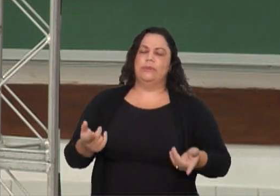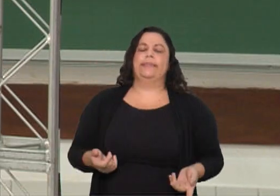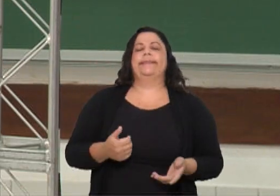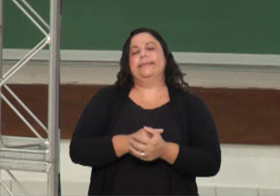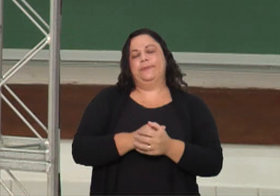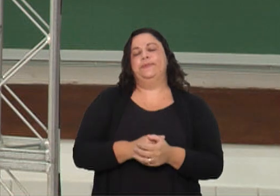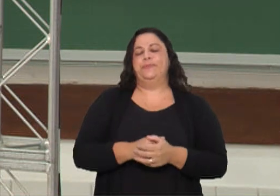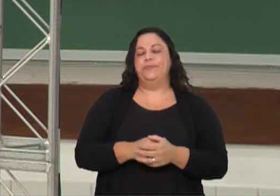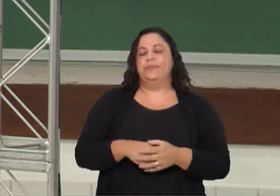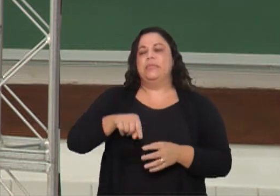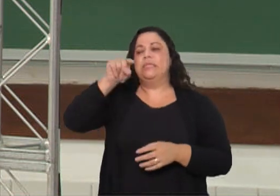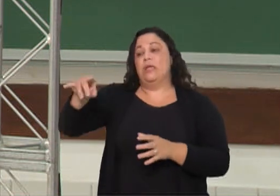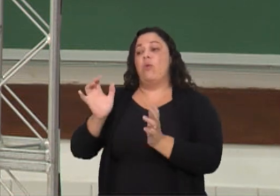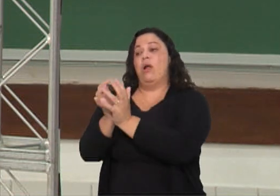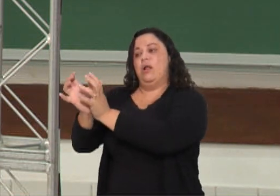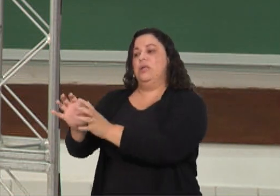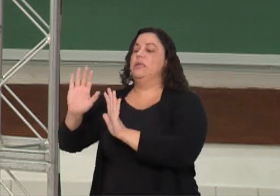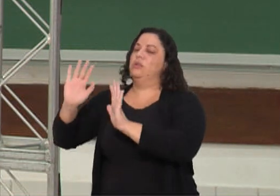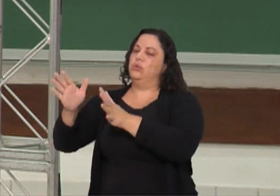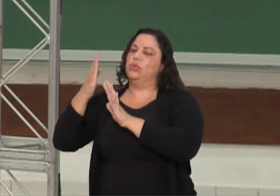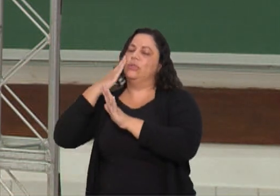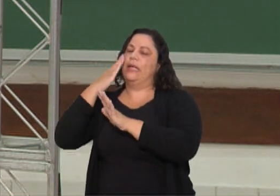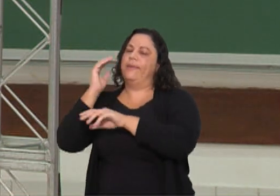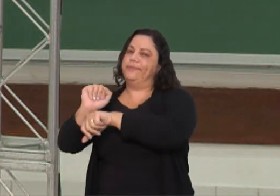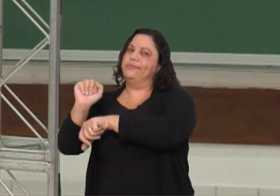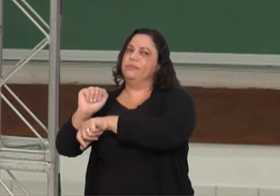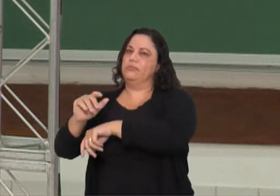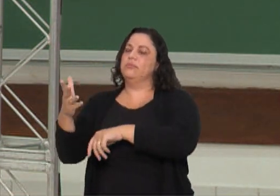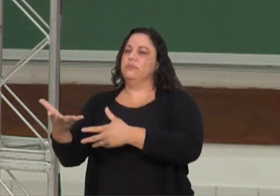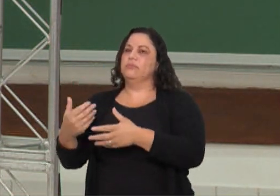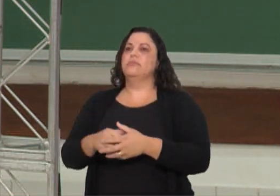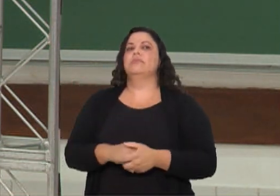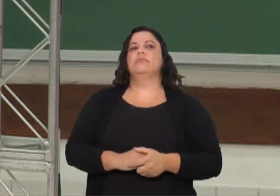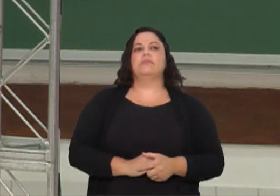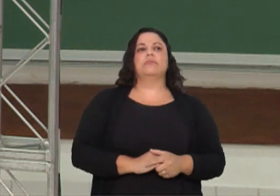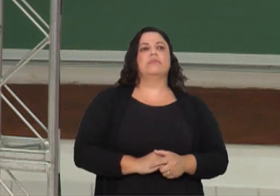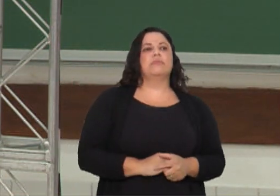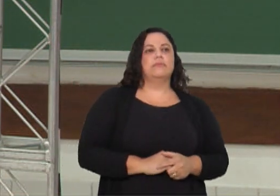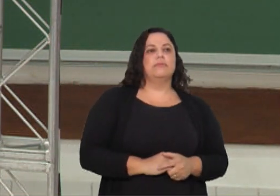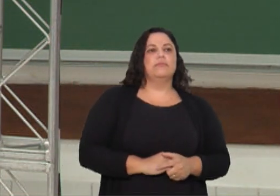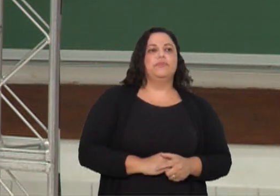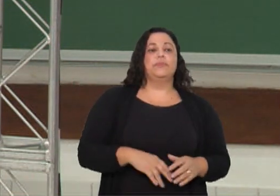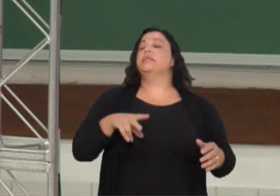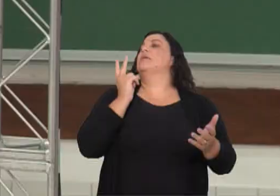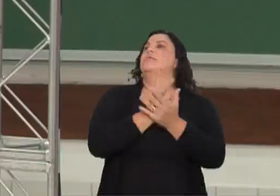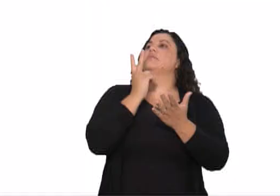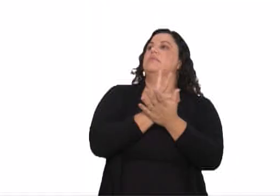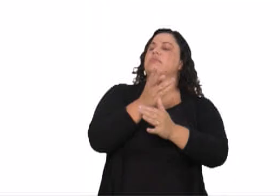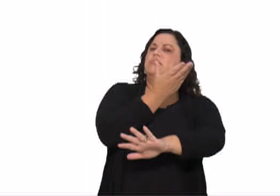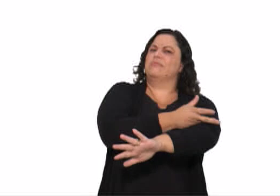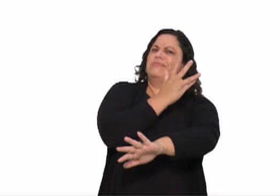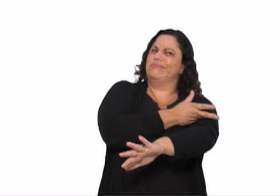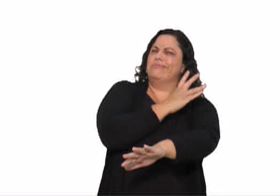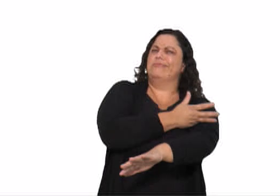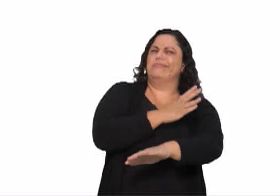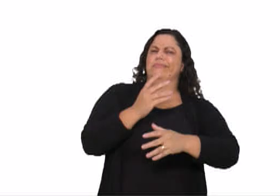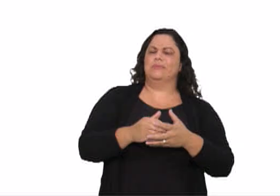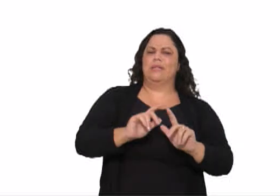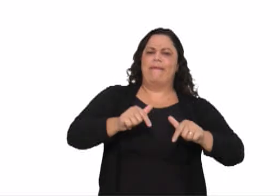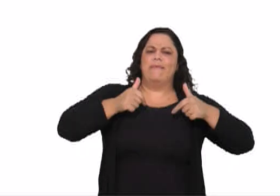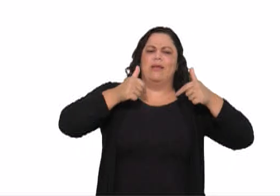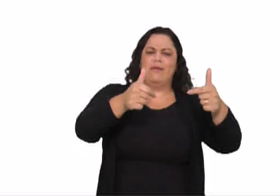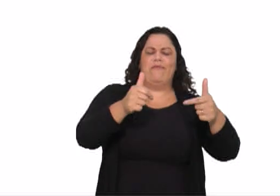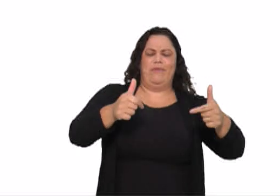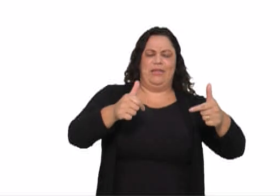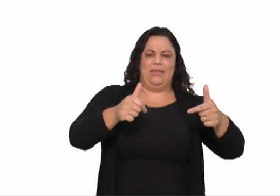chegar um jovem e atacar eles, não é verdade? Quando se dava, sempre treinados, né, também para enfrentar o campo de